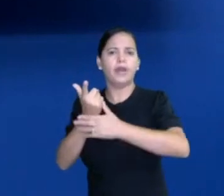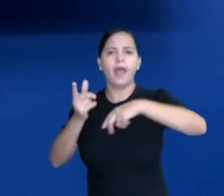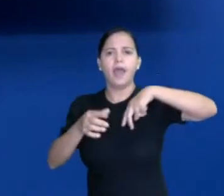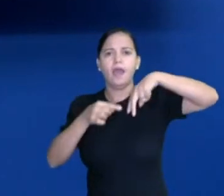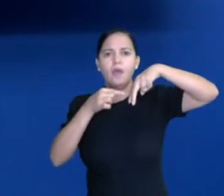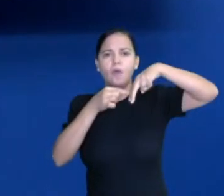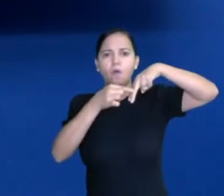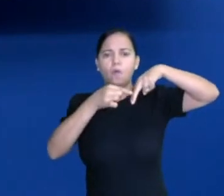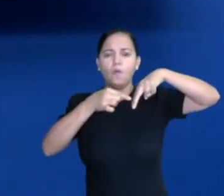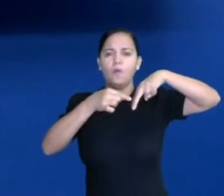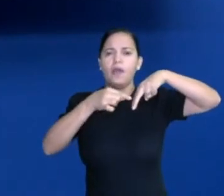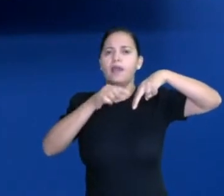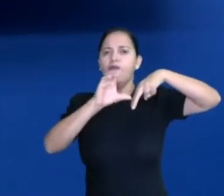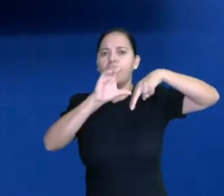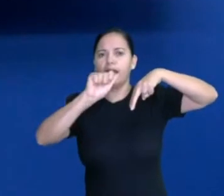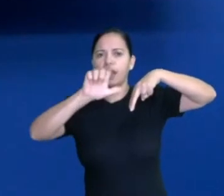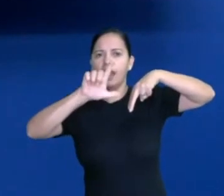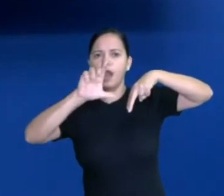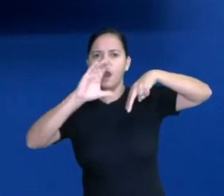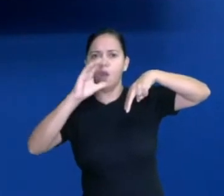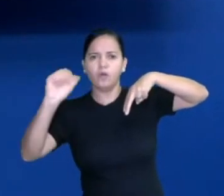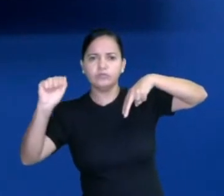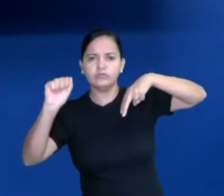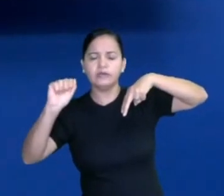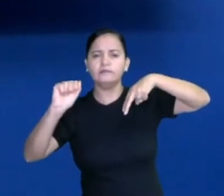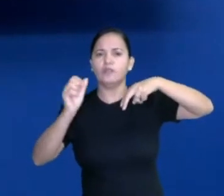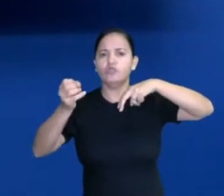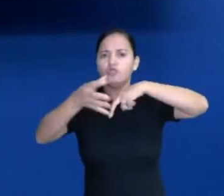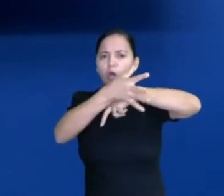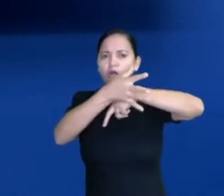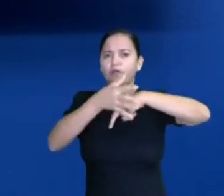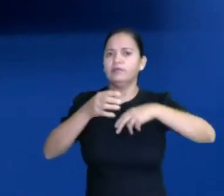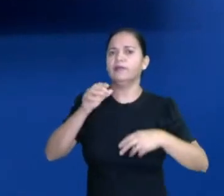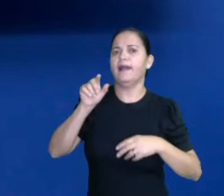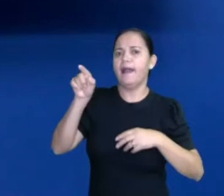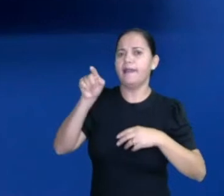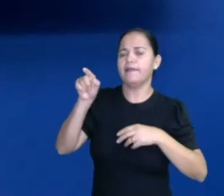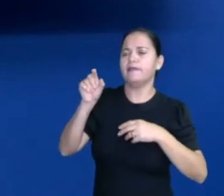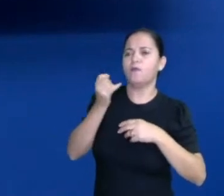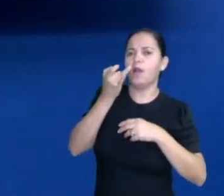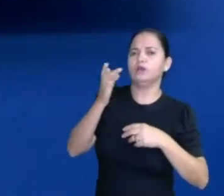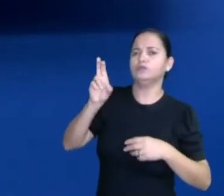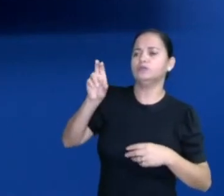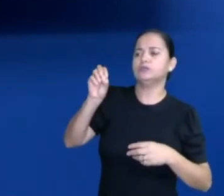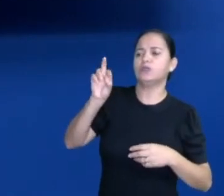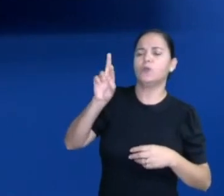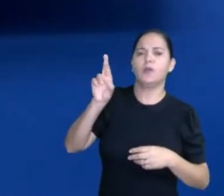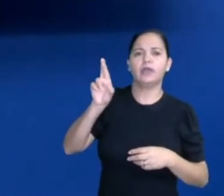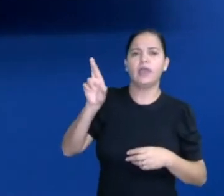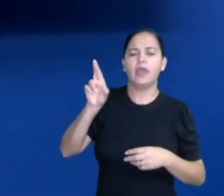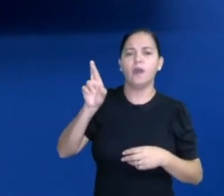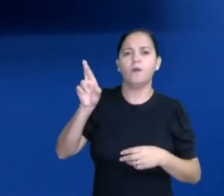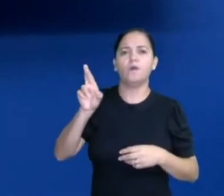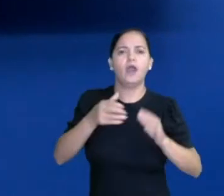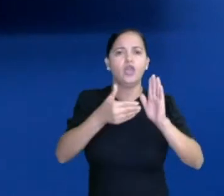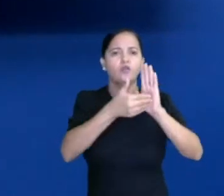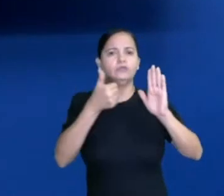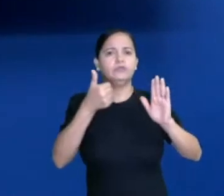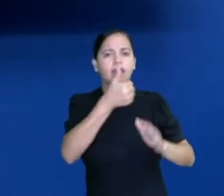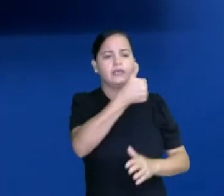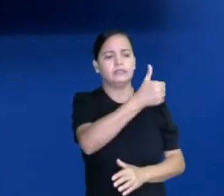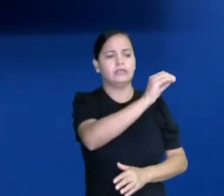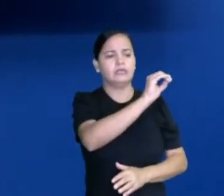para mim, só que chego lá, a calça é 50. Então, preciso tirar desses